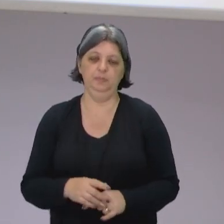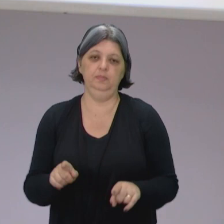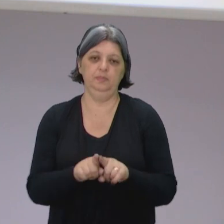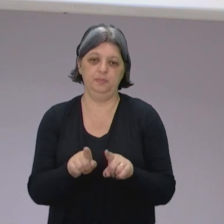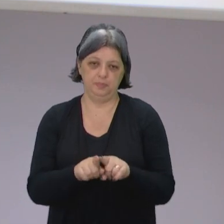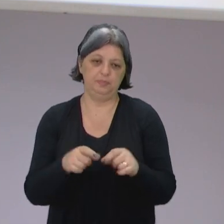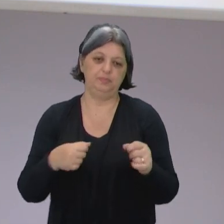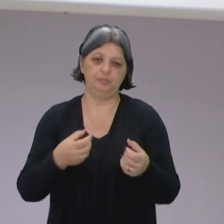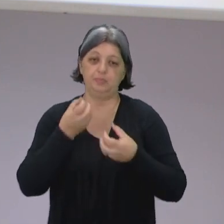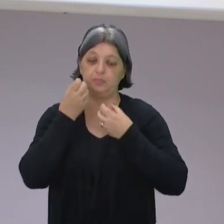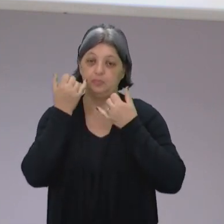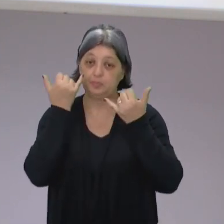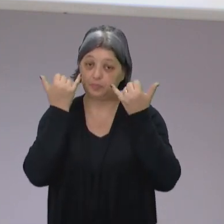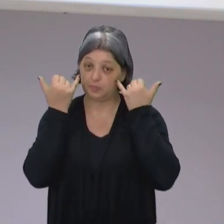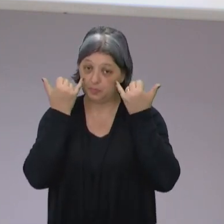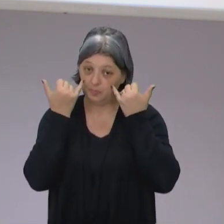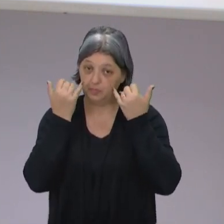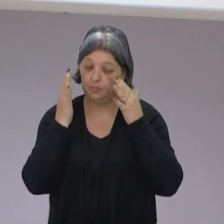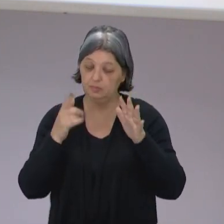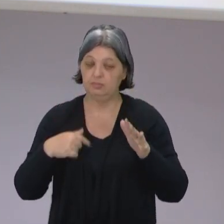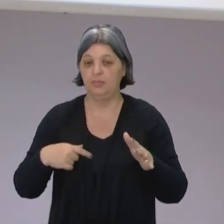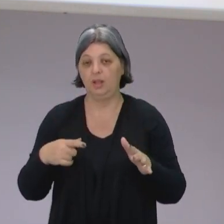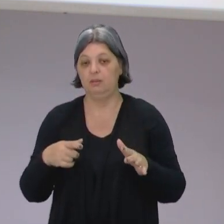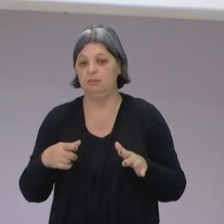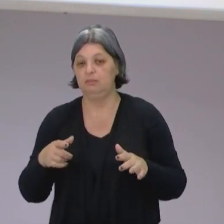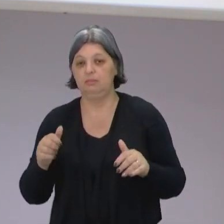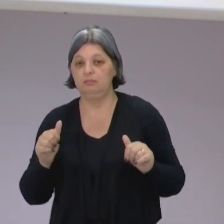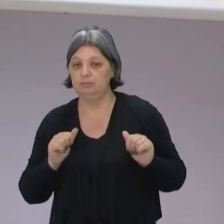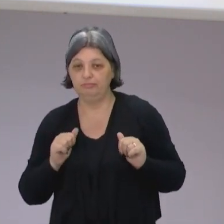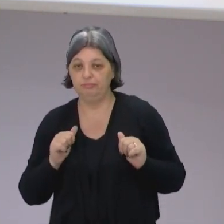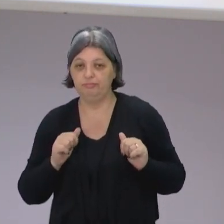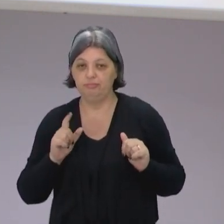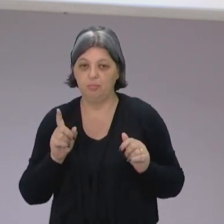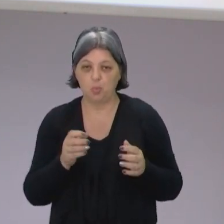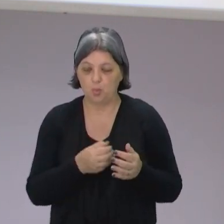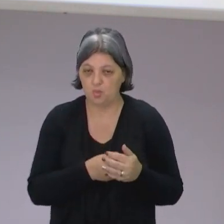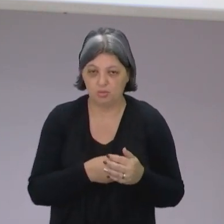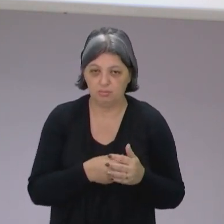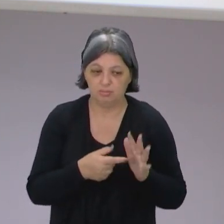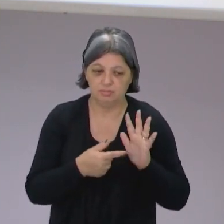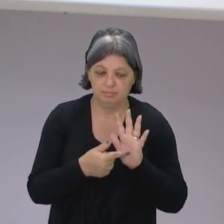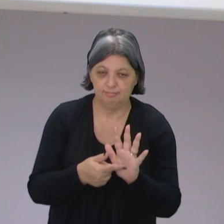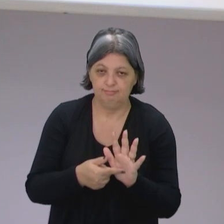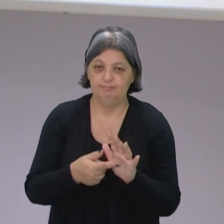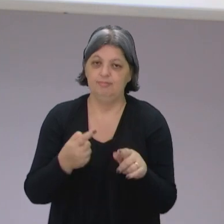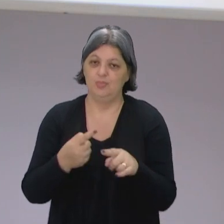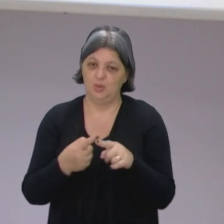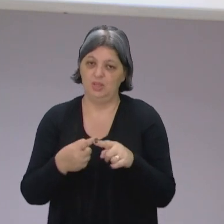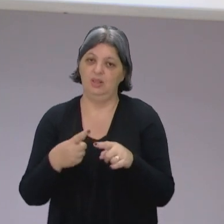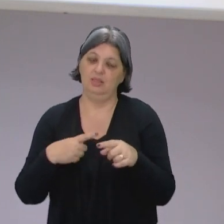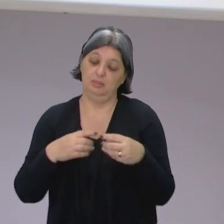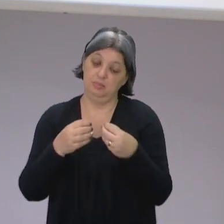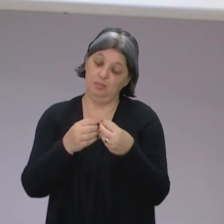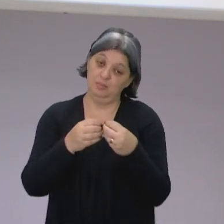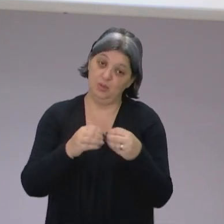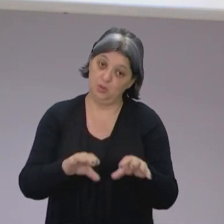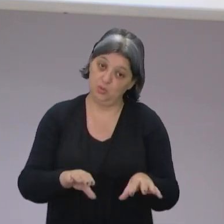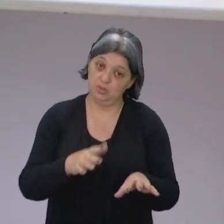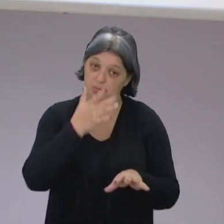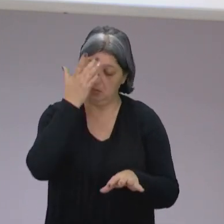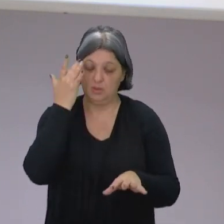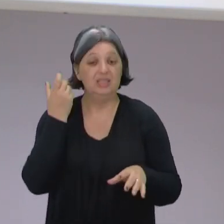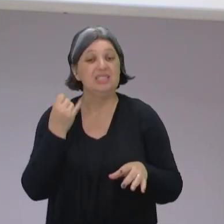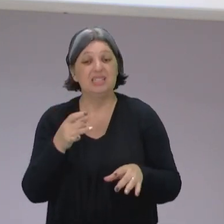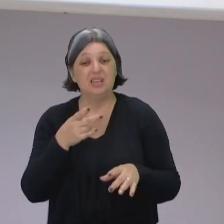alguém te passa uma informação e omite propositalmente uma parte, porque aquela parte compromete a intenção da pessoa. Então, assim, se eu